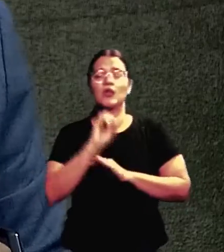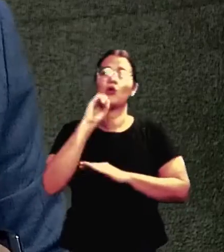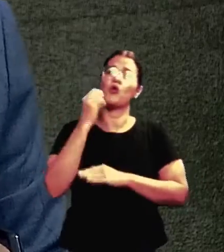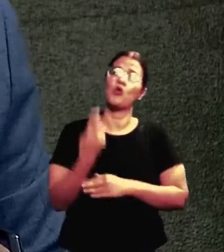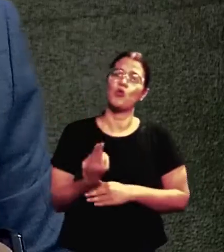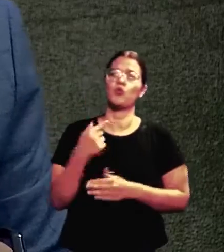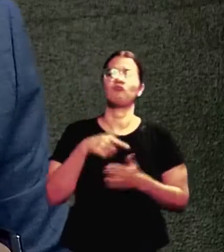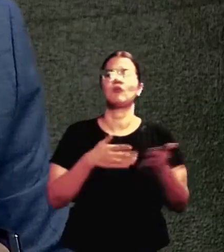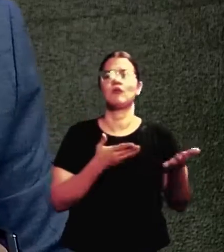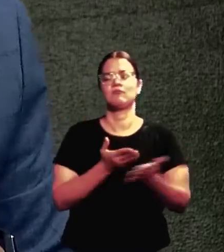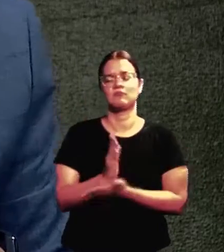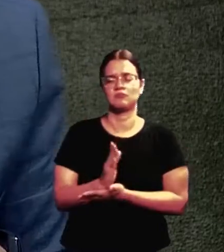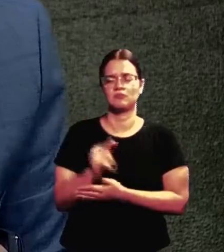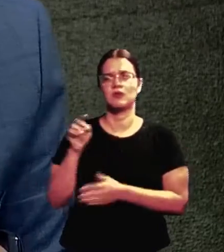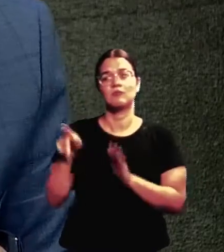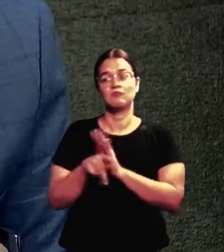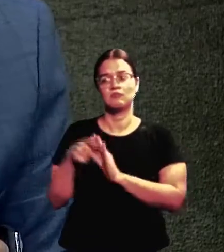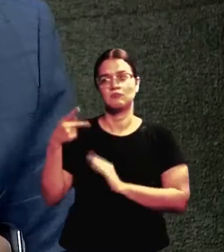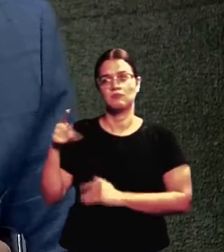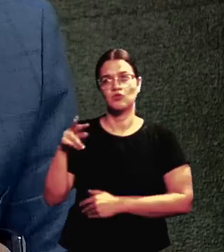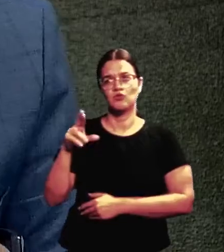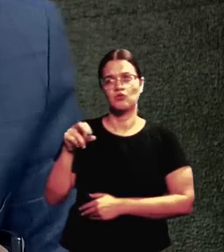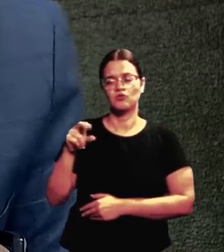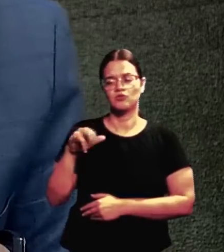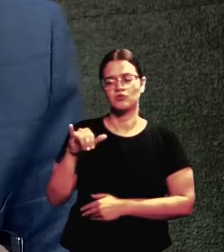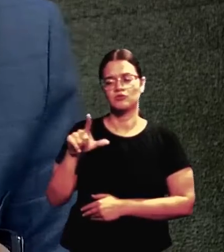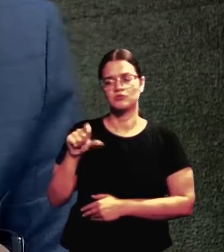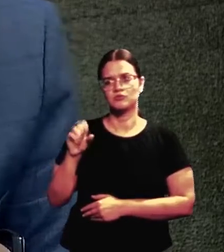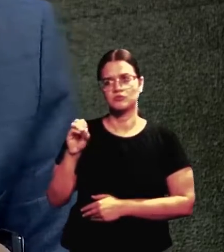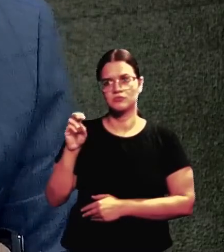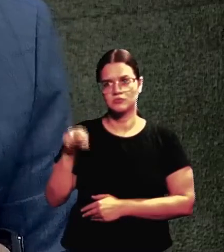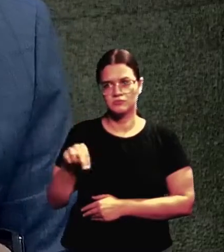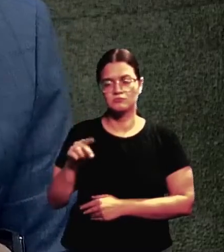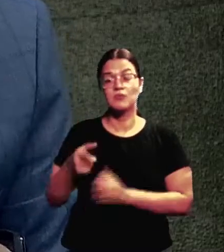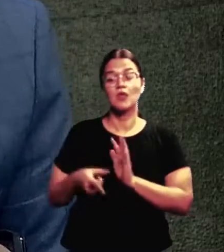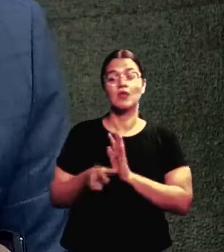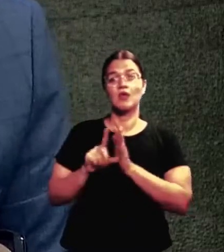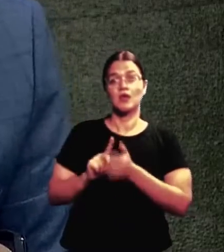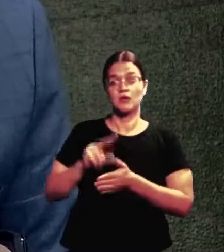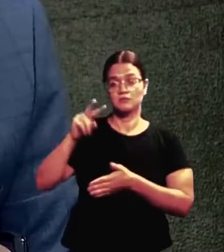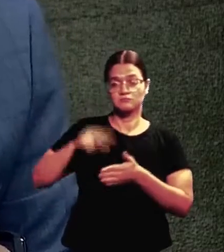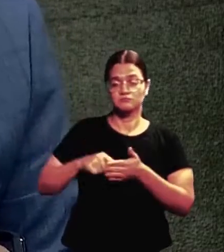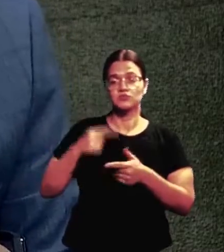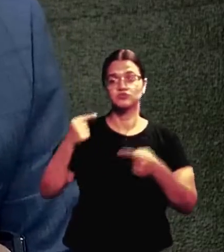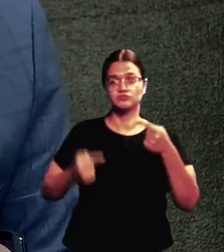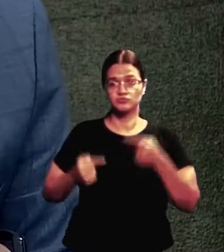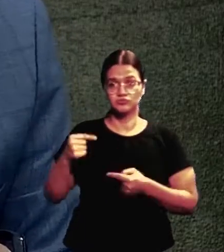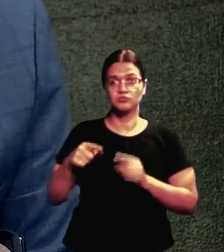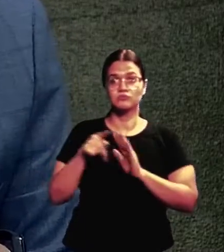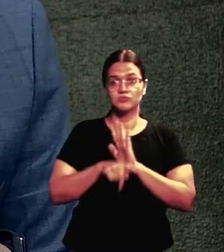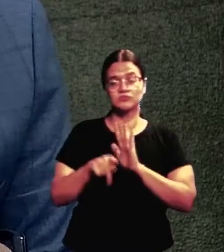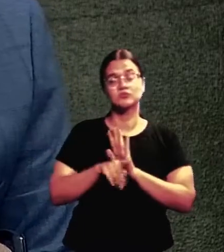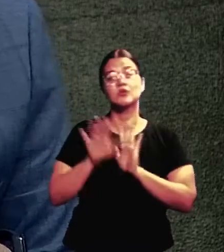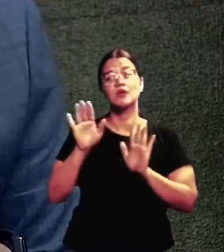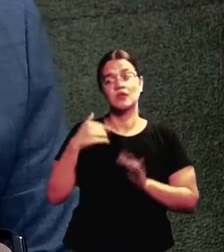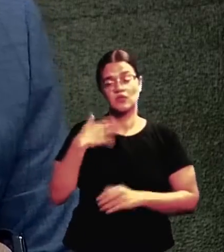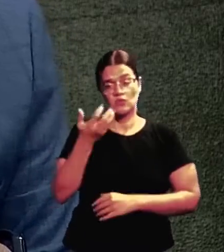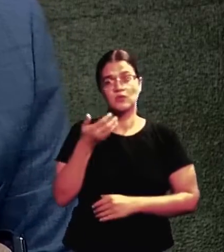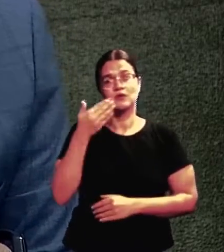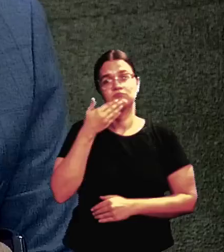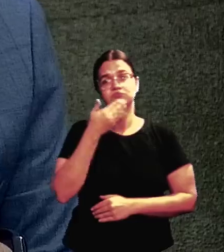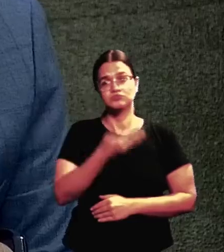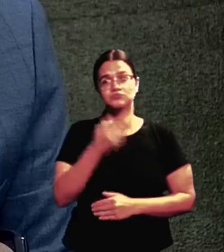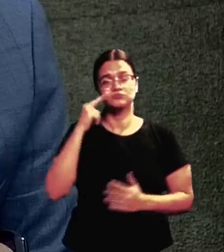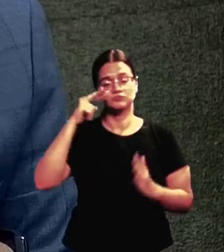do projeto, vereador Ronilson Reis. E, antes de entrar na análise do projeto, eu gostaria de pedir vistas do